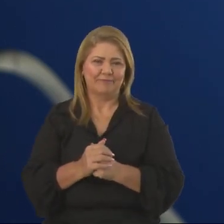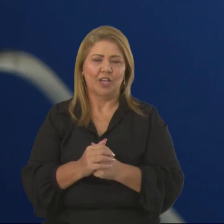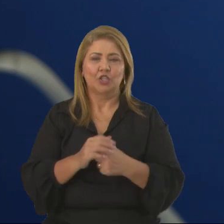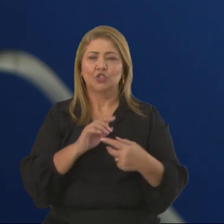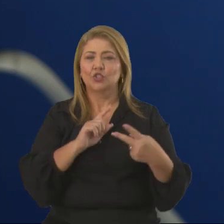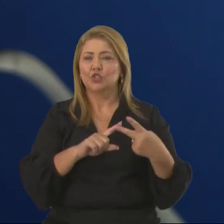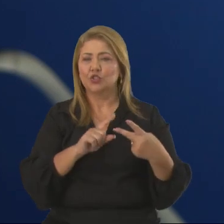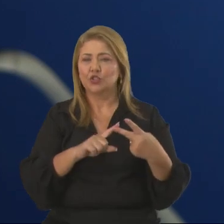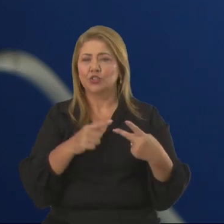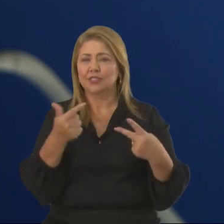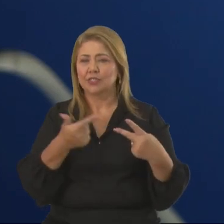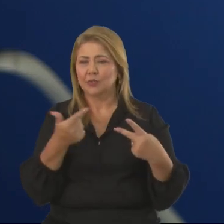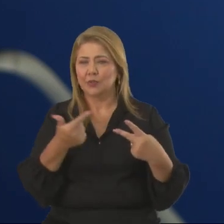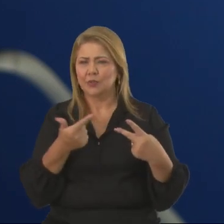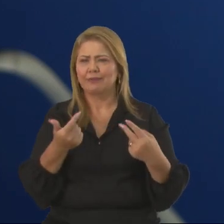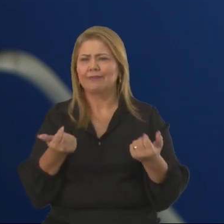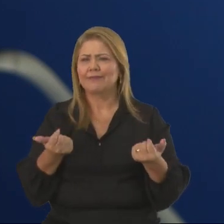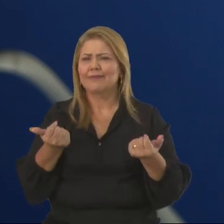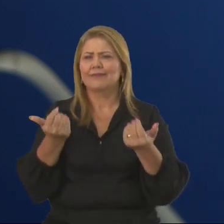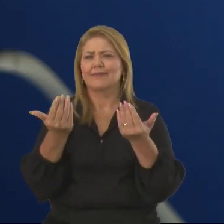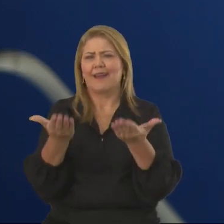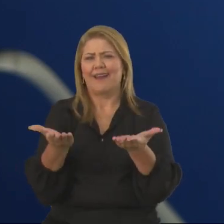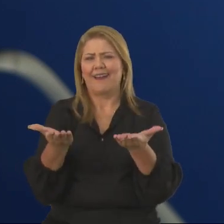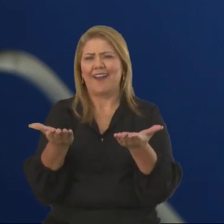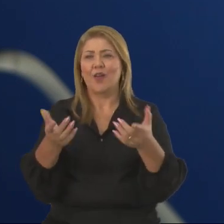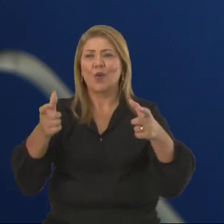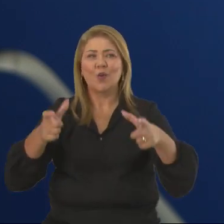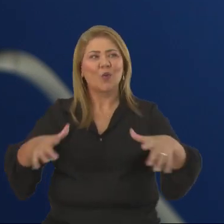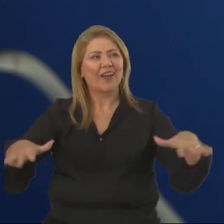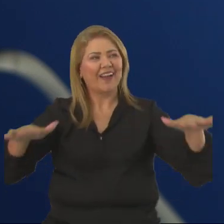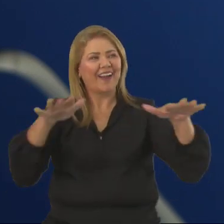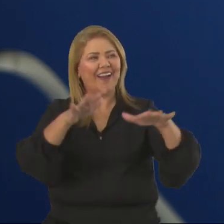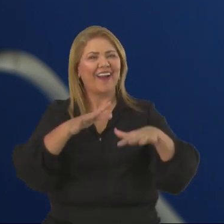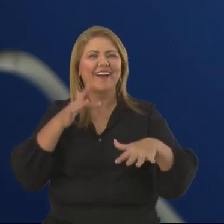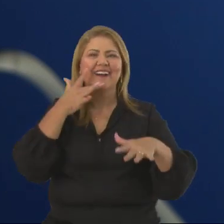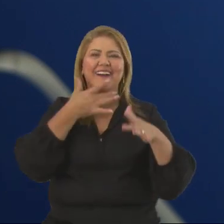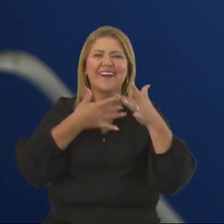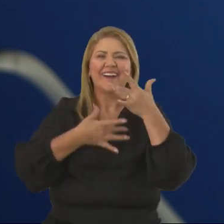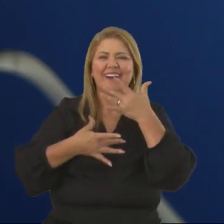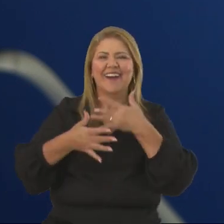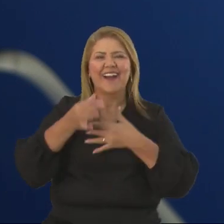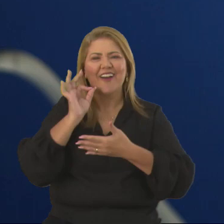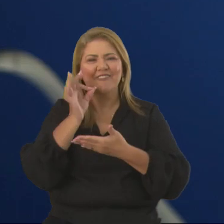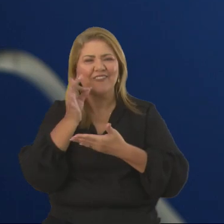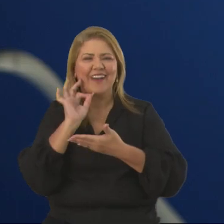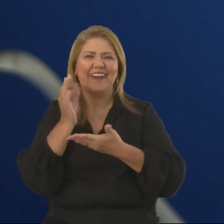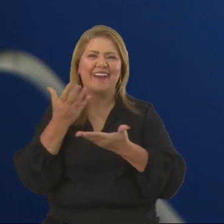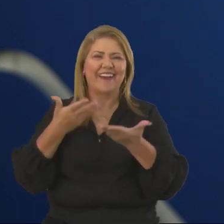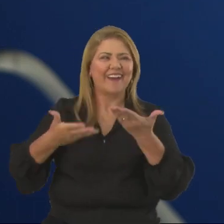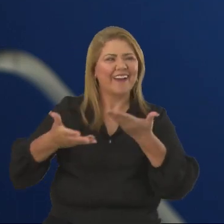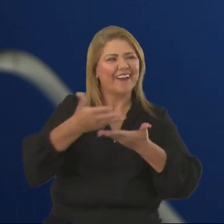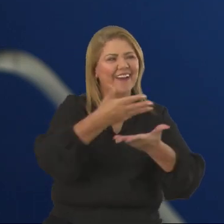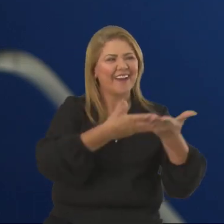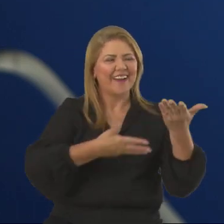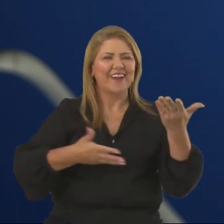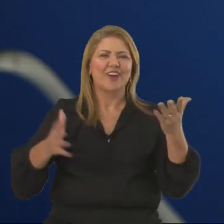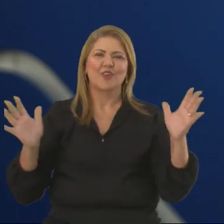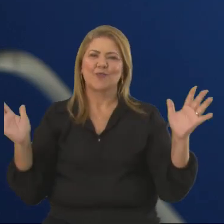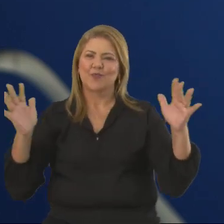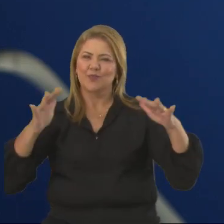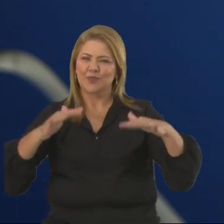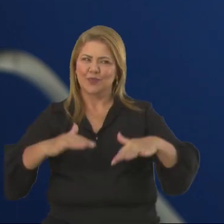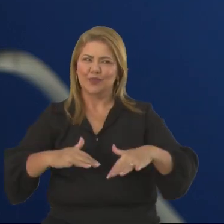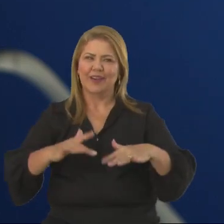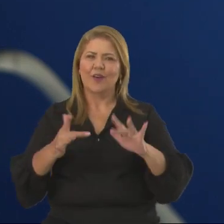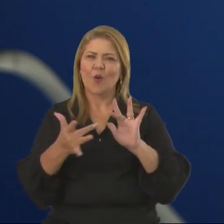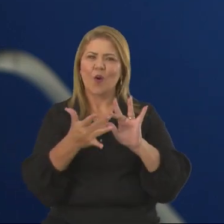lugar, propiciar que, em um ambiente descontraído e leve, o público envolvido tenha